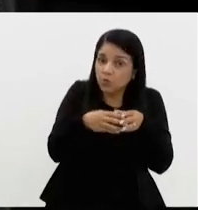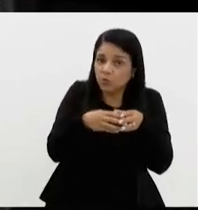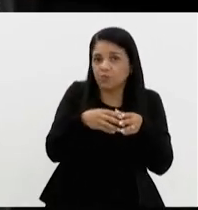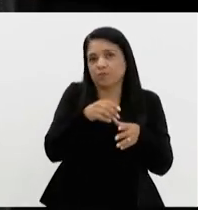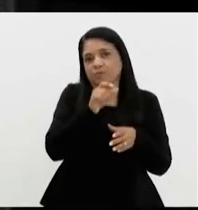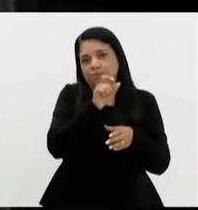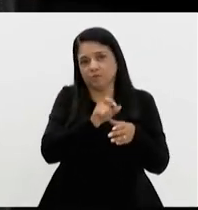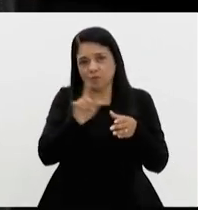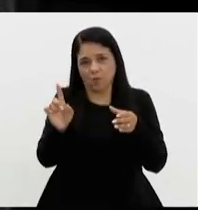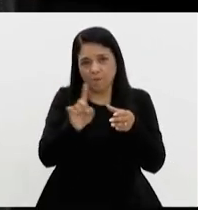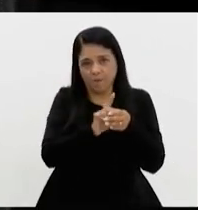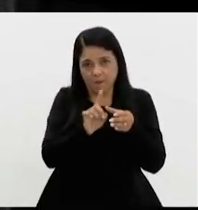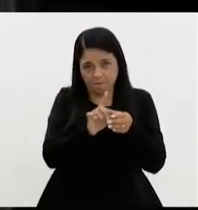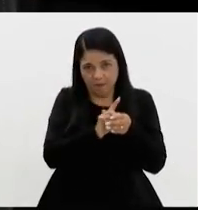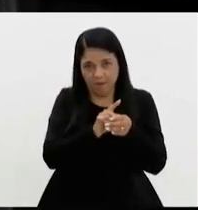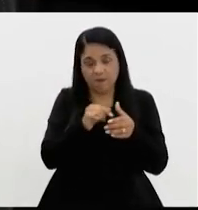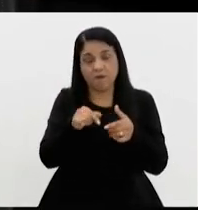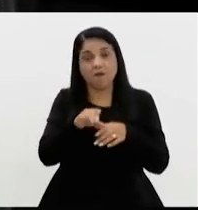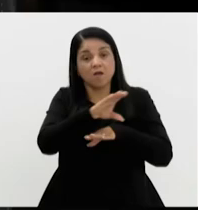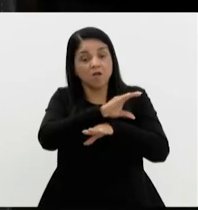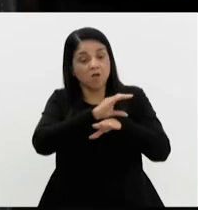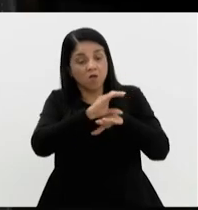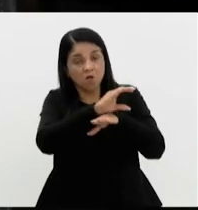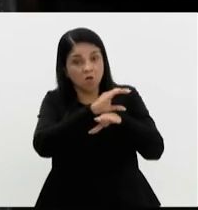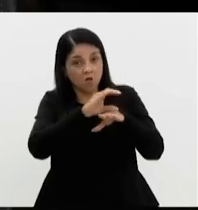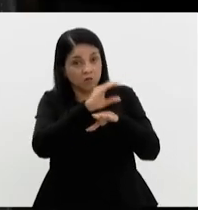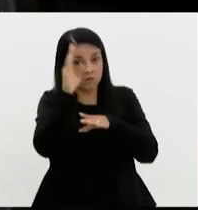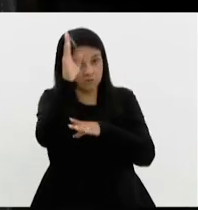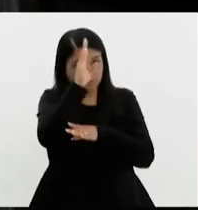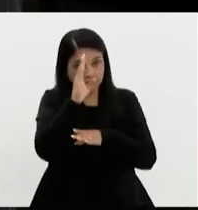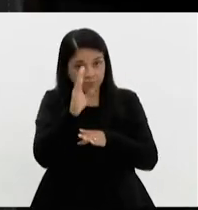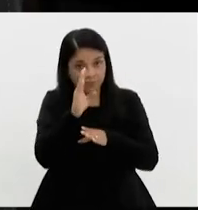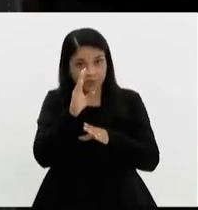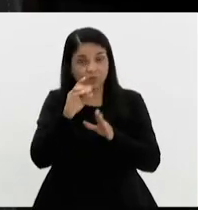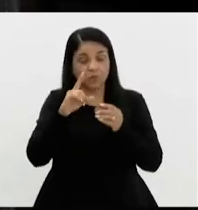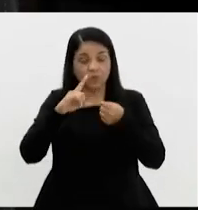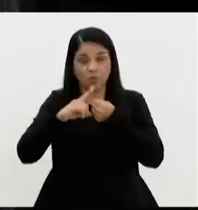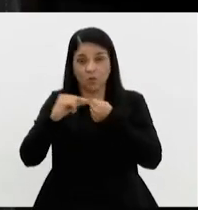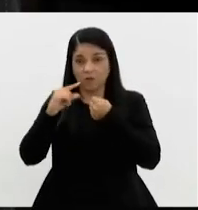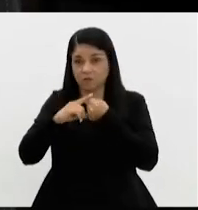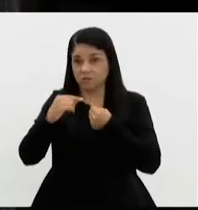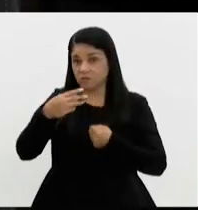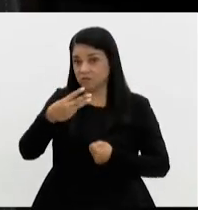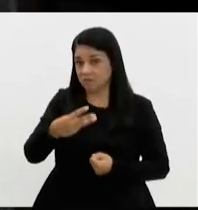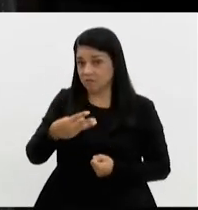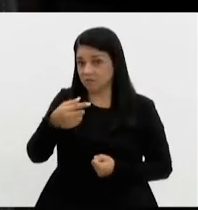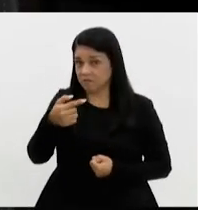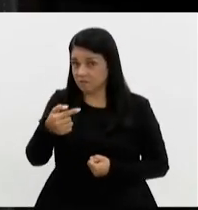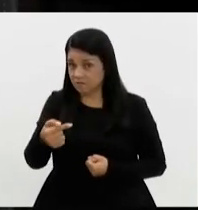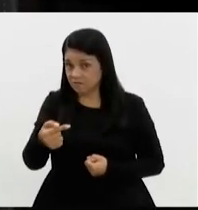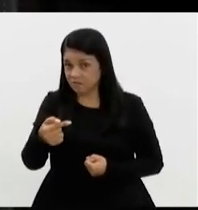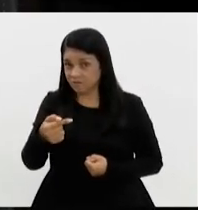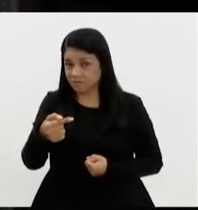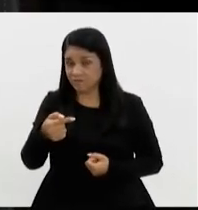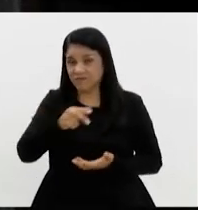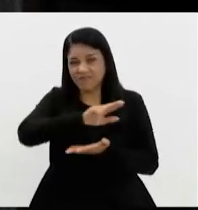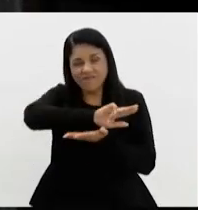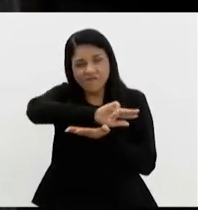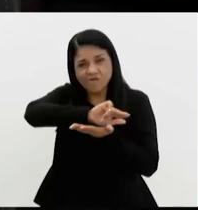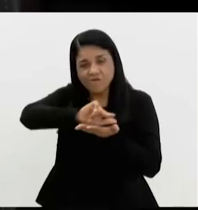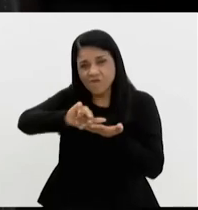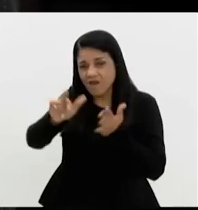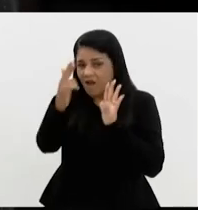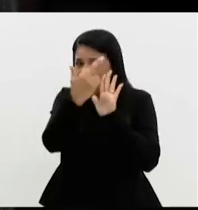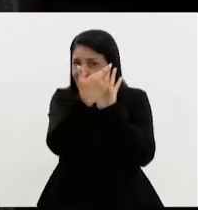insisto partindo da Constituição Brasileira marcadamente do artigo 37 com os vários